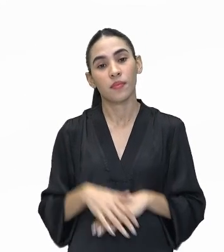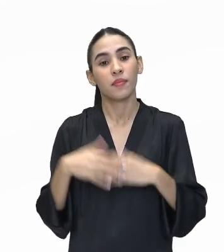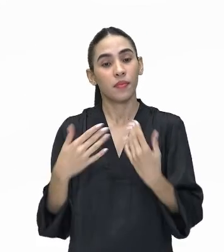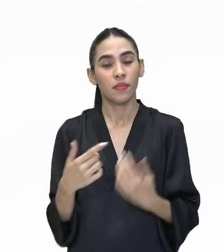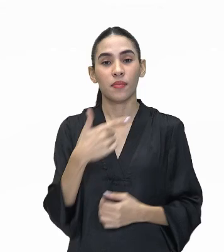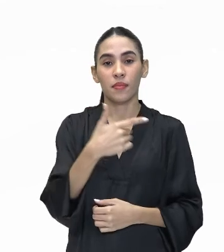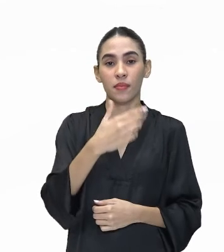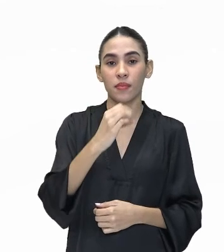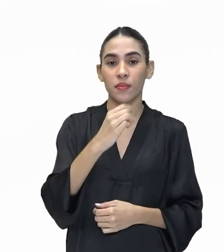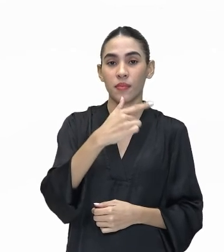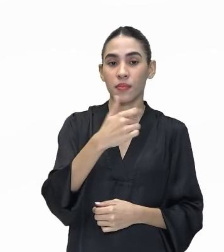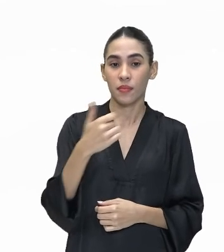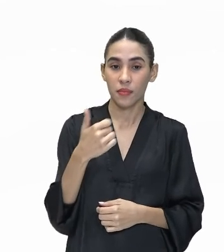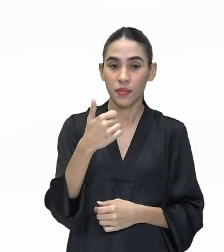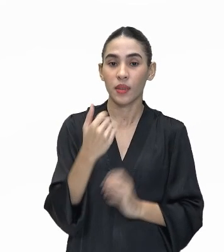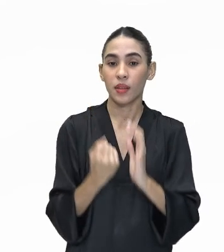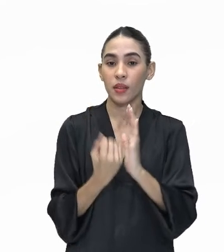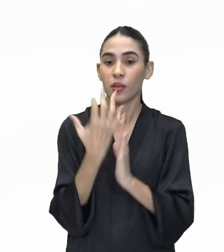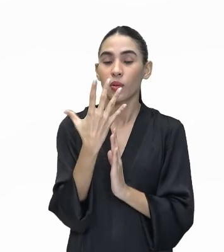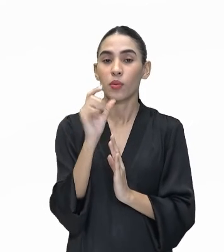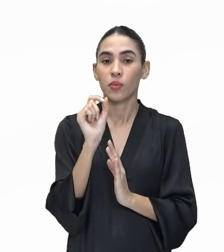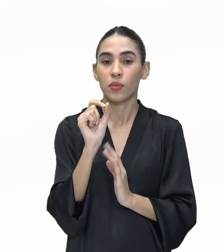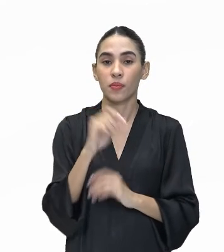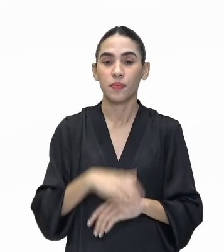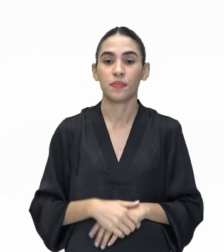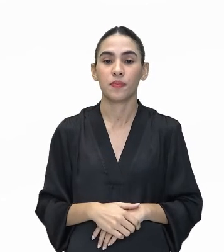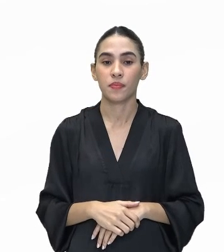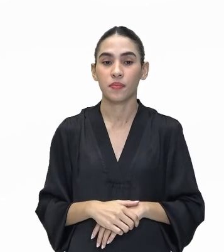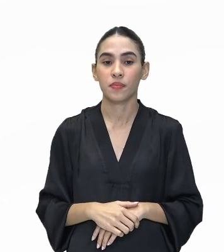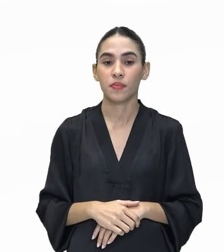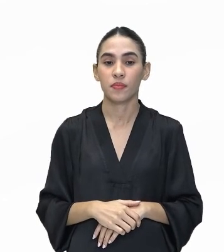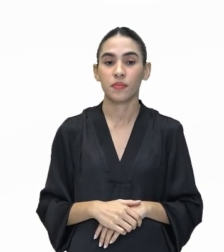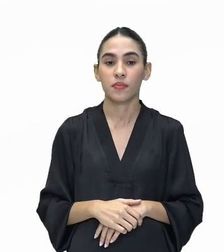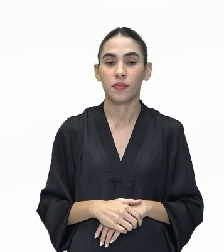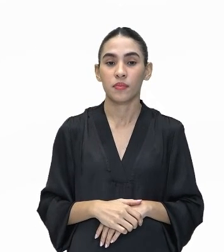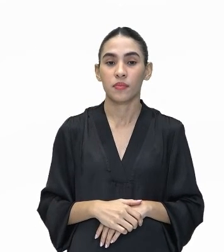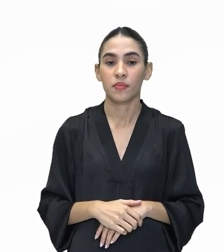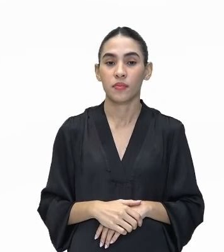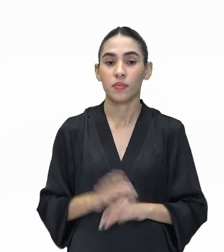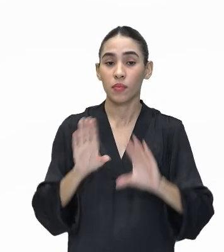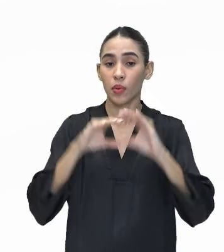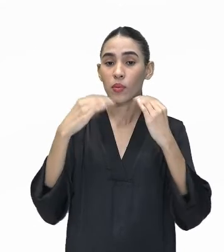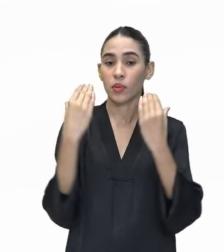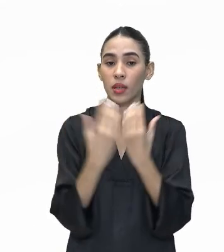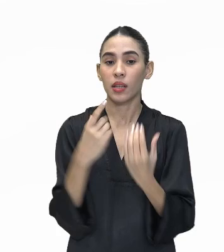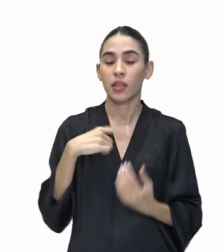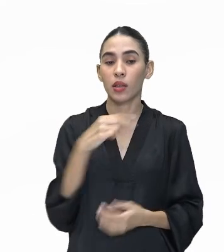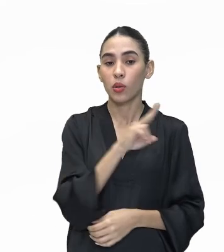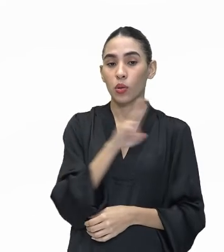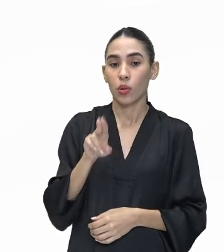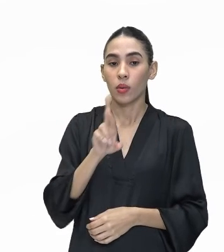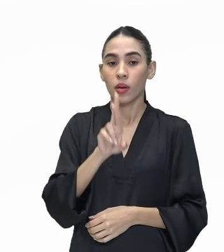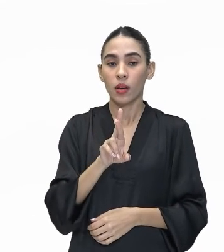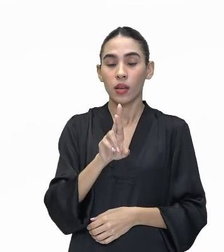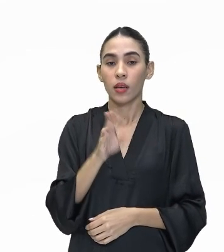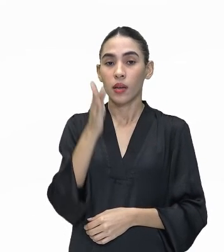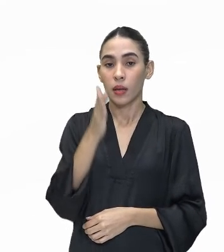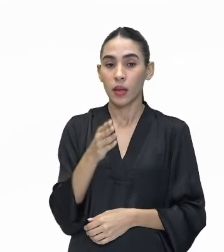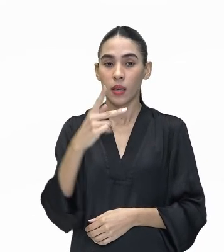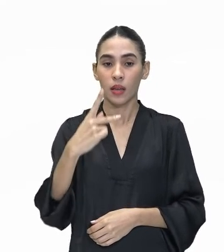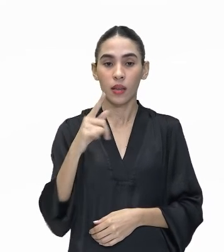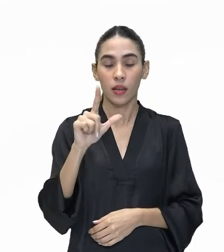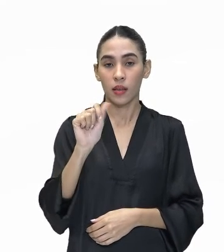em 2021 criou-se uma comunidade que possui o nome de